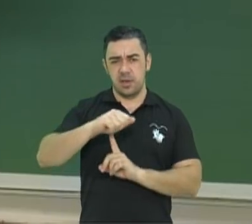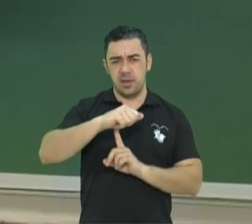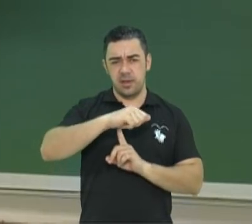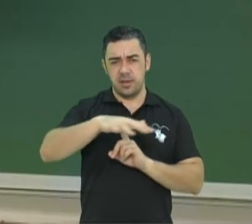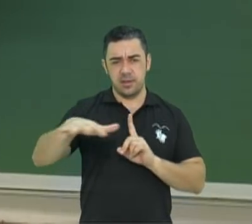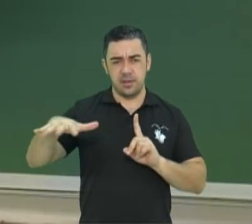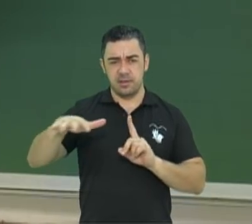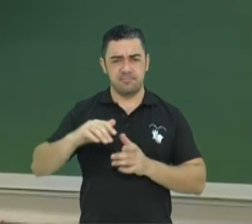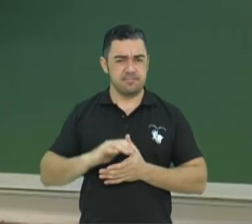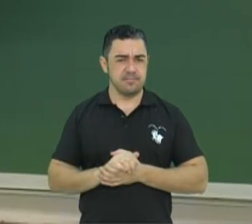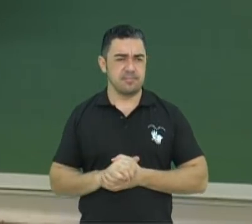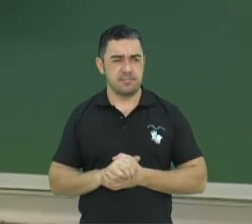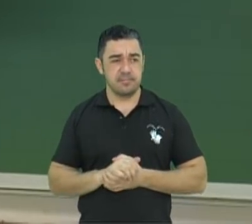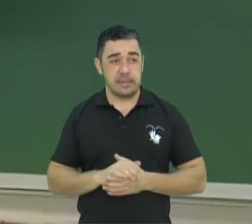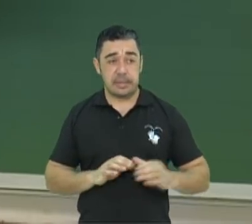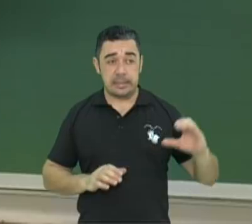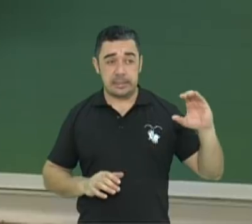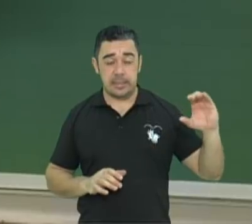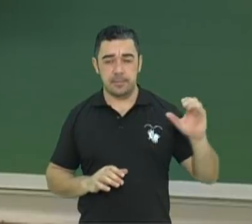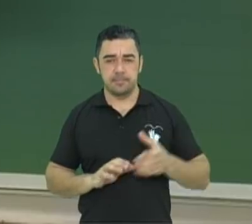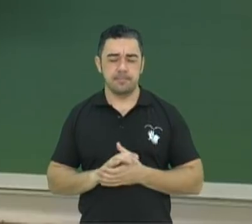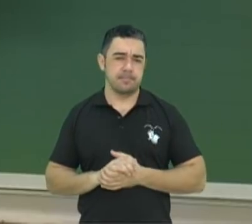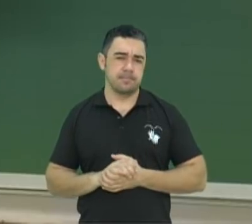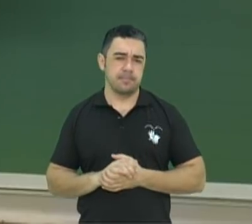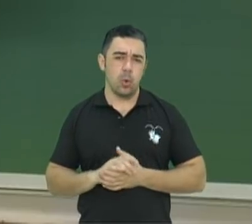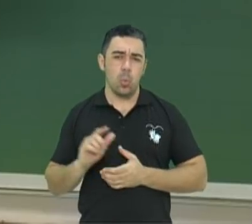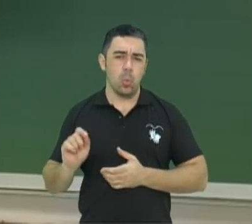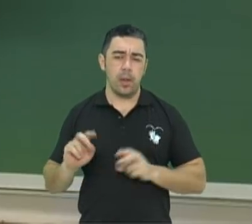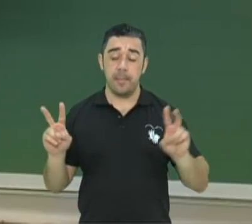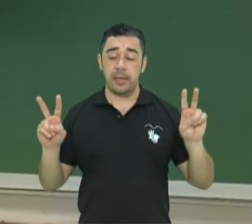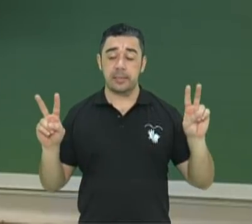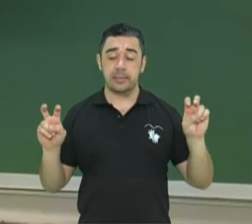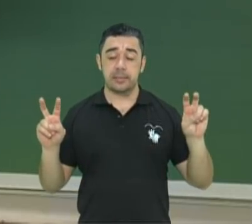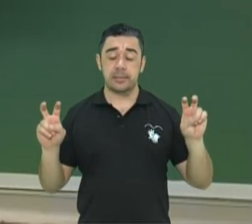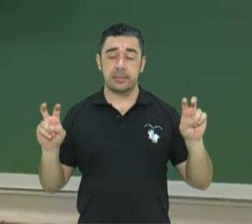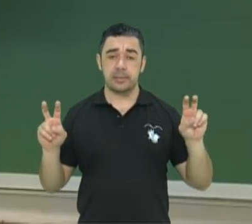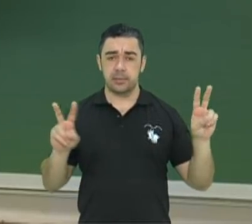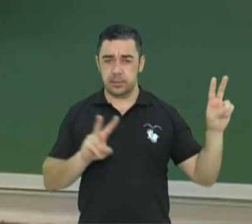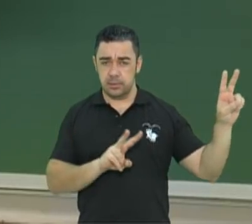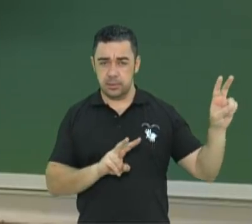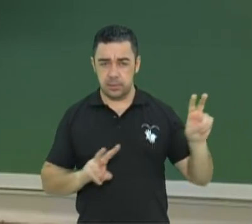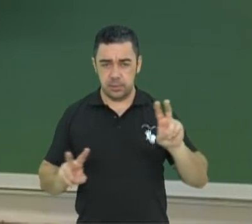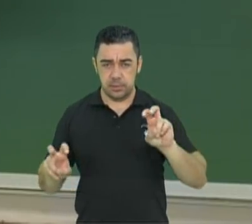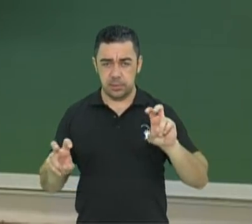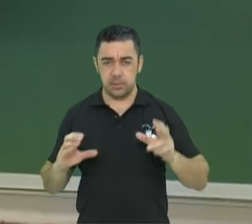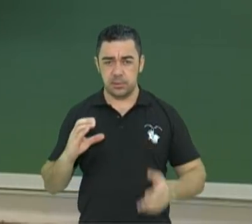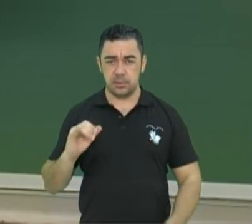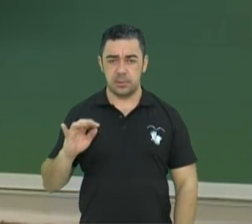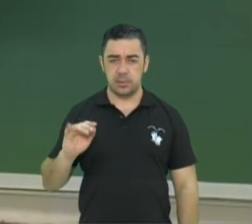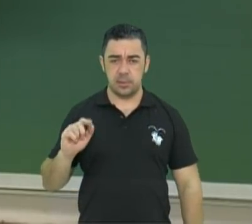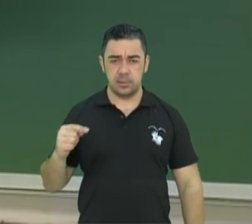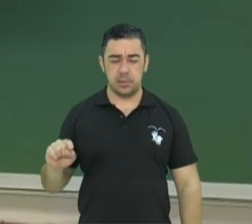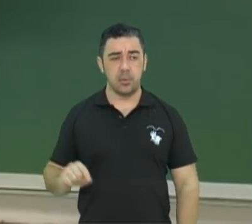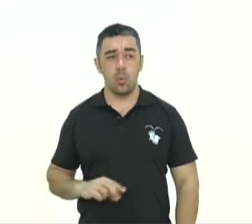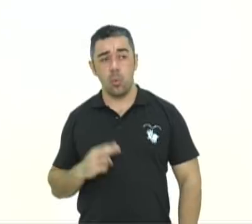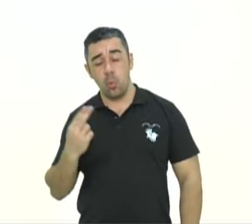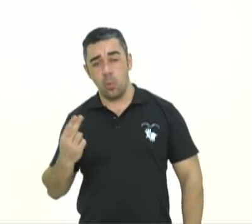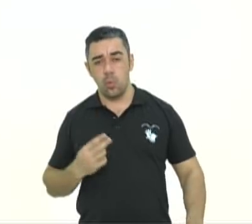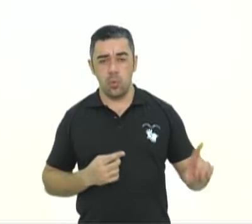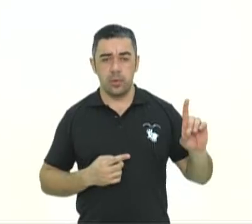aí. C, fazer uma citação. Será que está fazendo uma citação? Ou